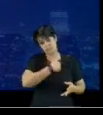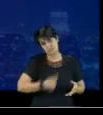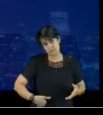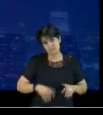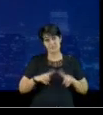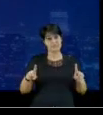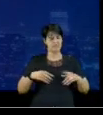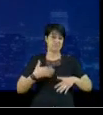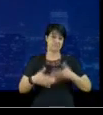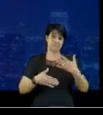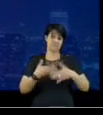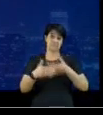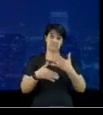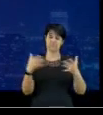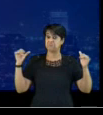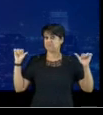dia,